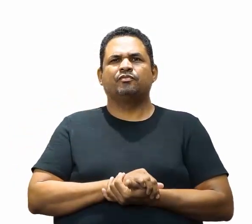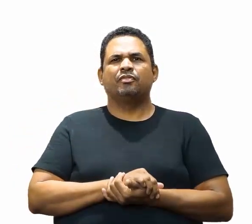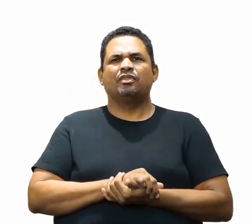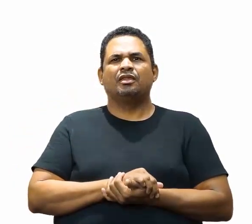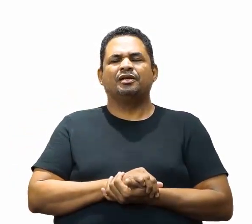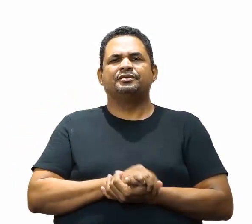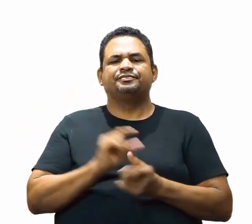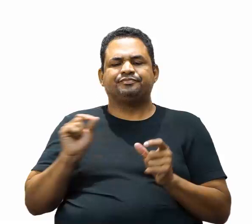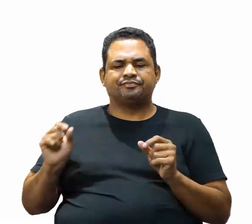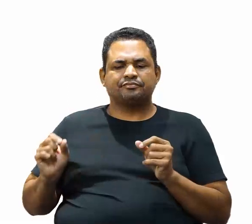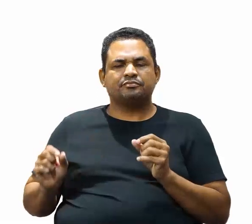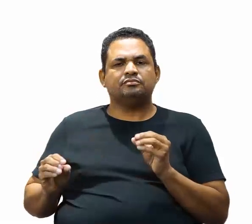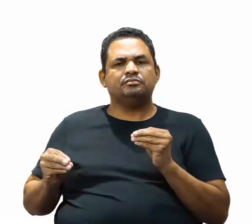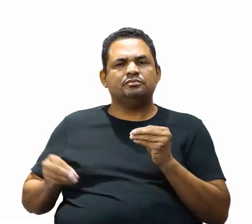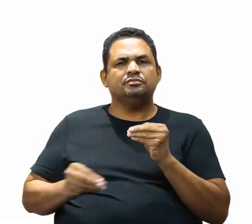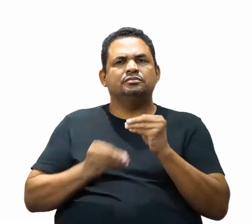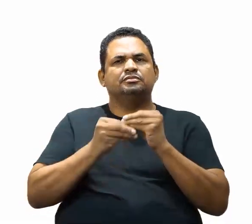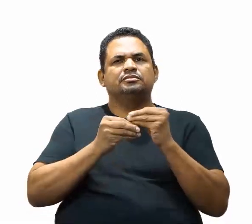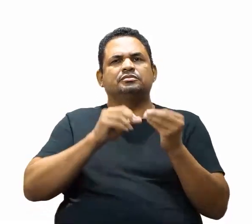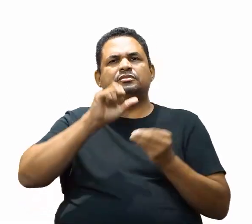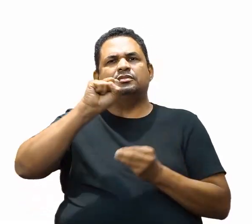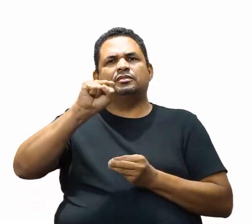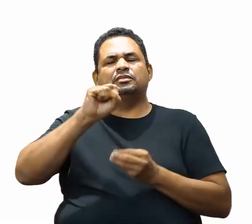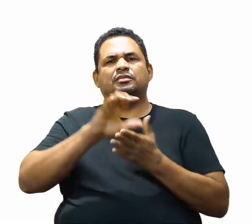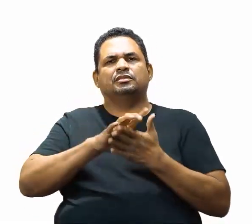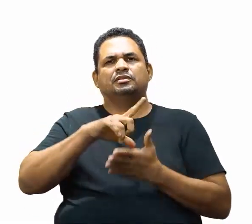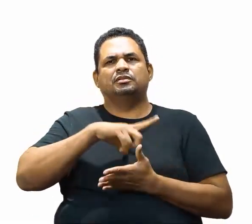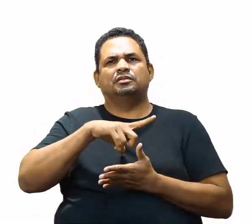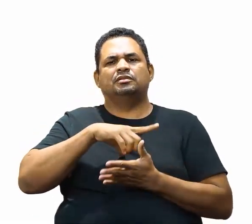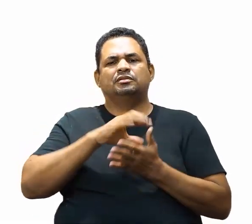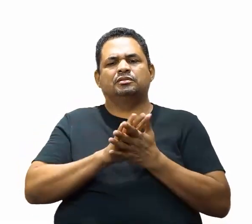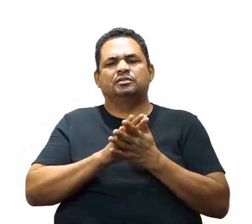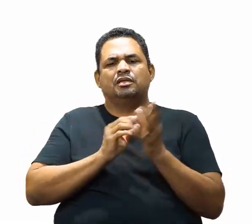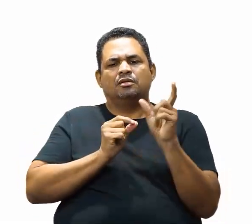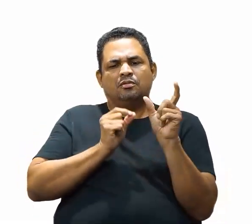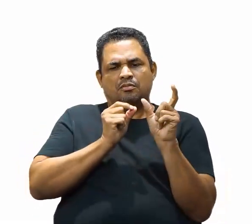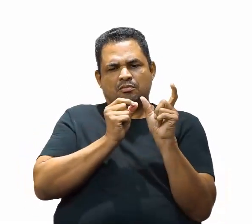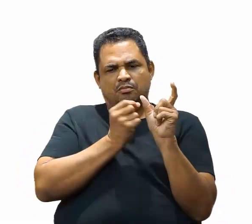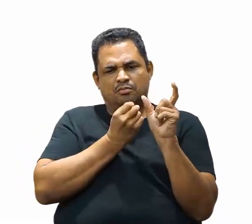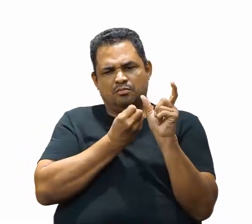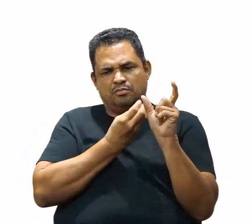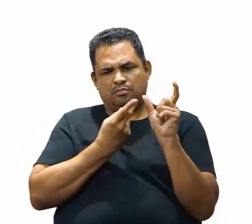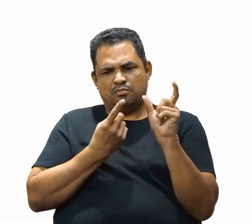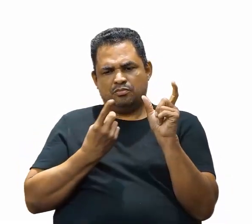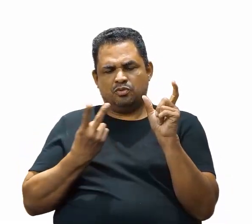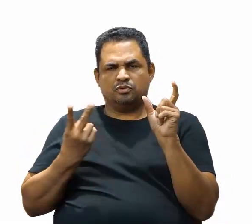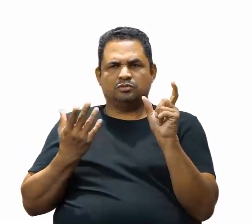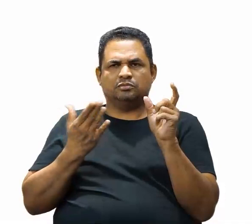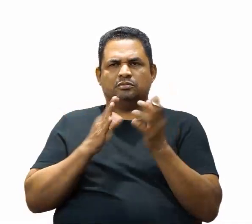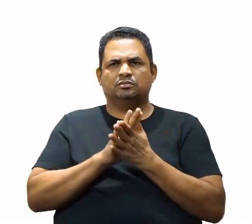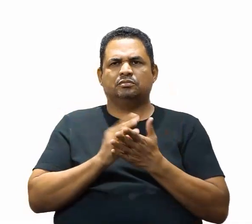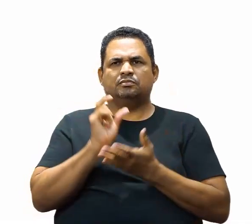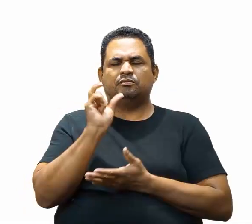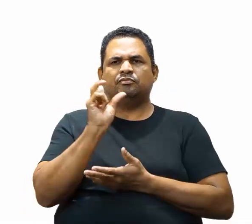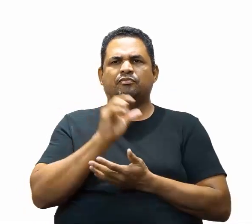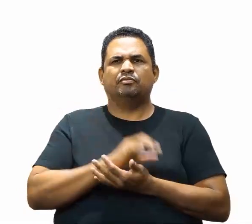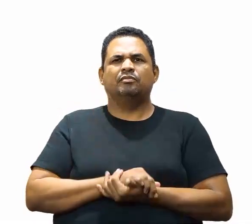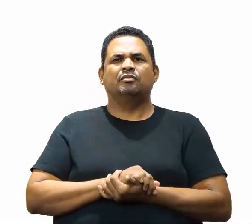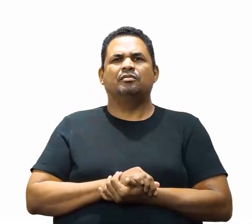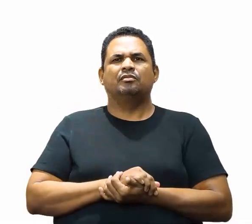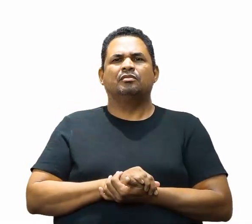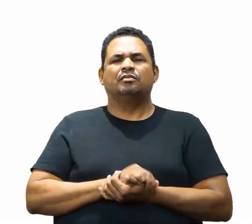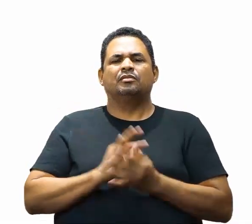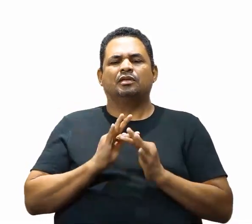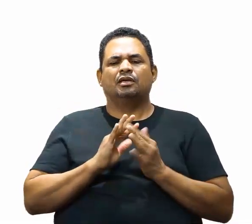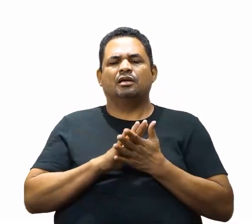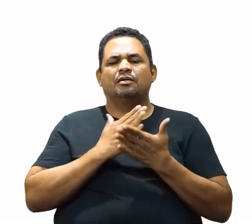S, significa que eu tenho ali o plural da palavra. Sempre para as palavras que terminam em vogal. Todas as